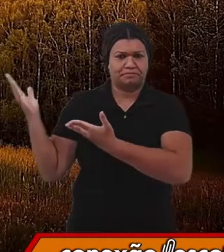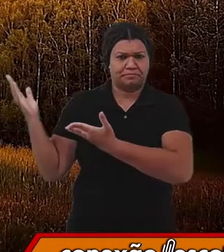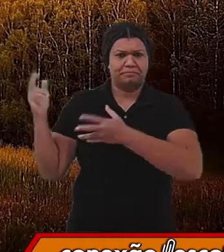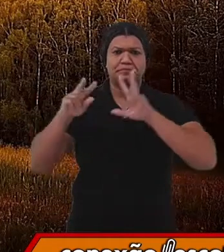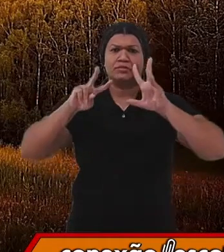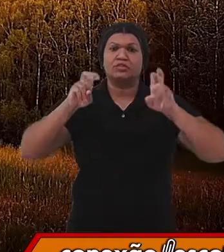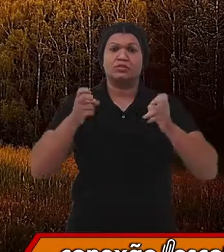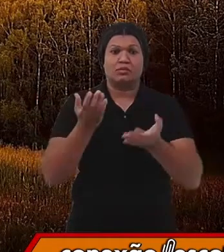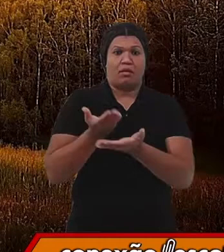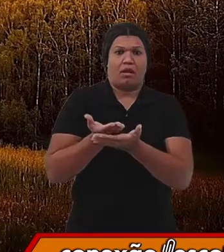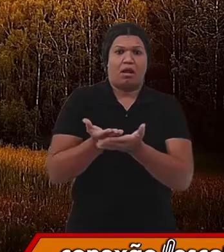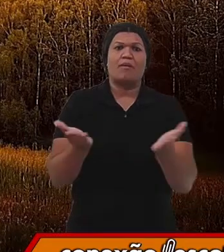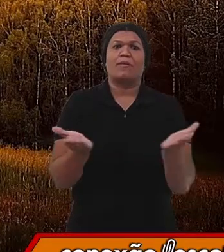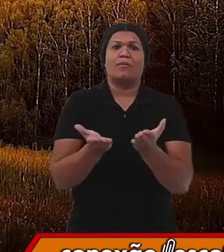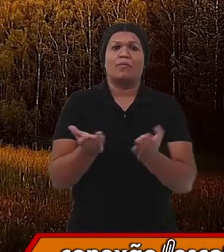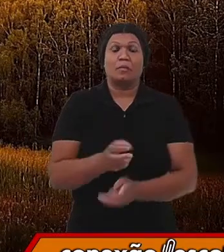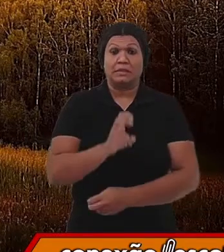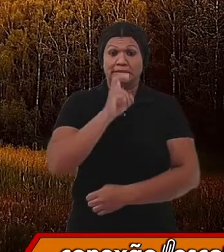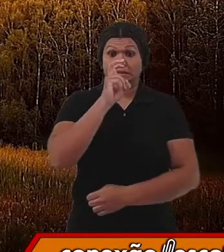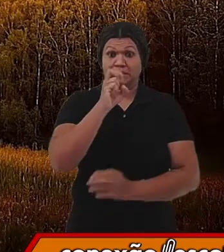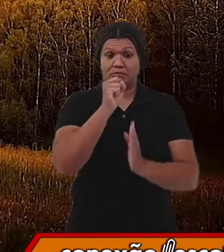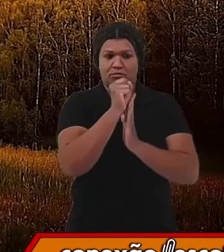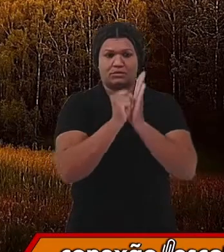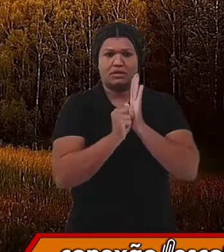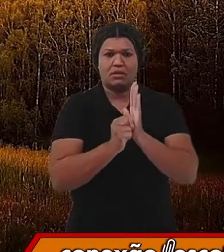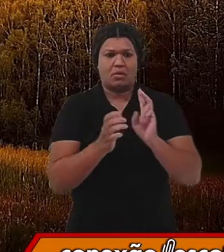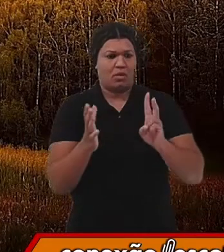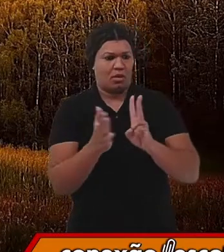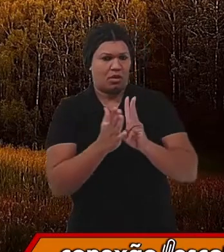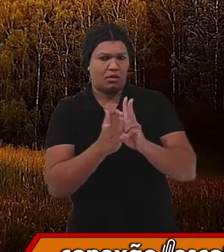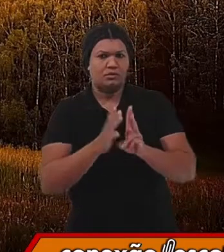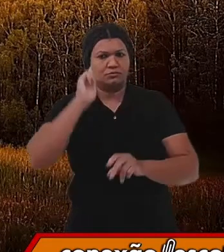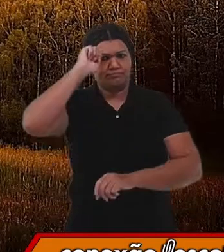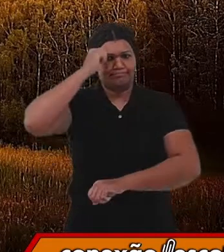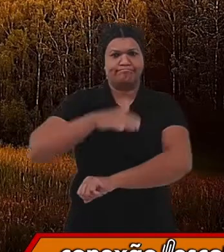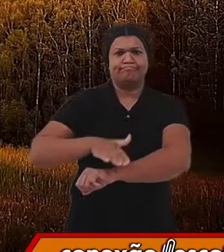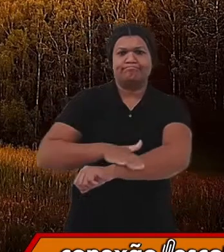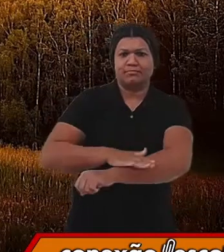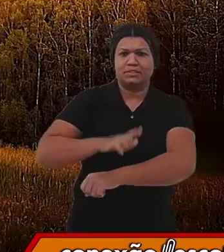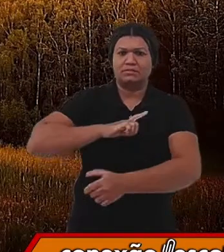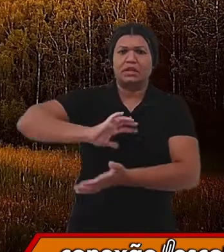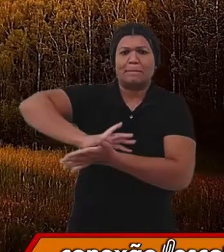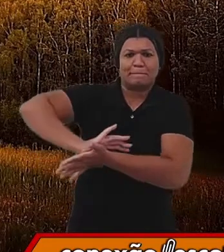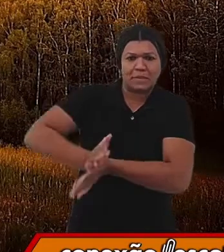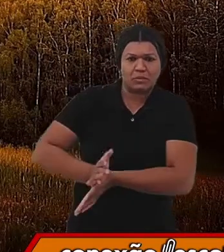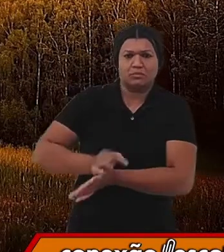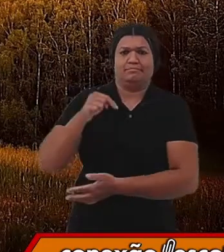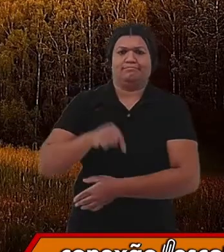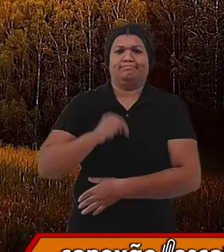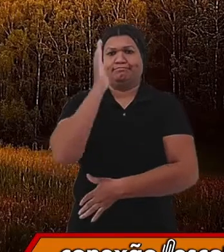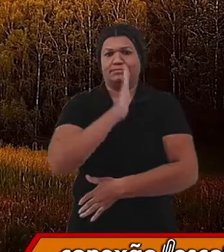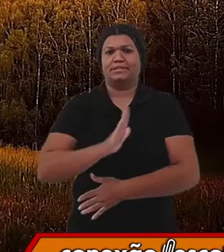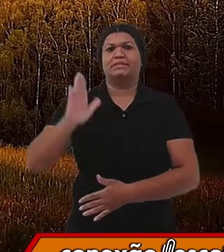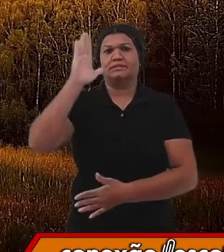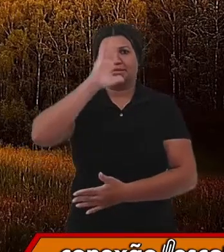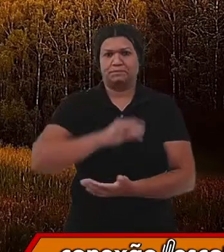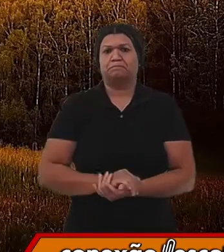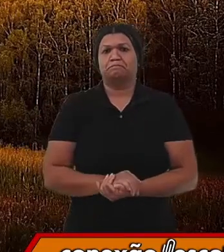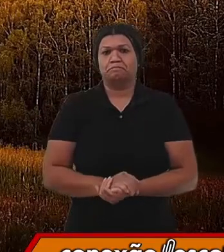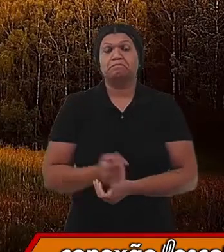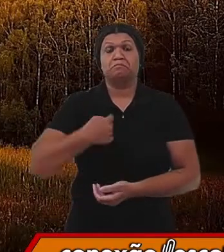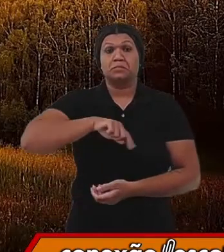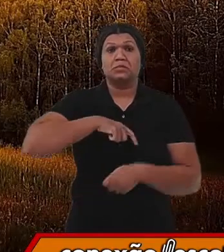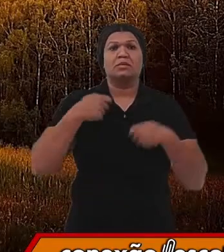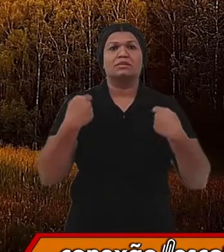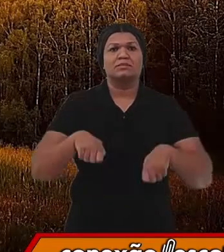Há 5 séculos, índios e negros são massacrados no Brasil. Nós precisamos levar